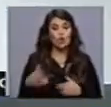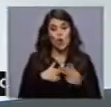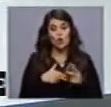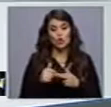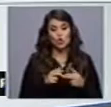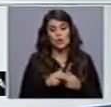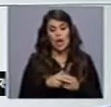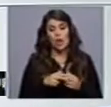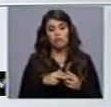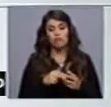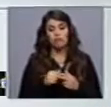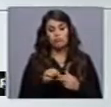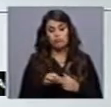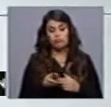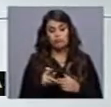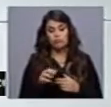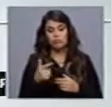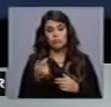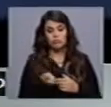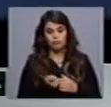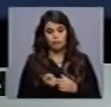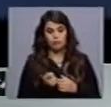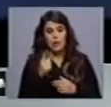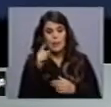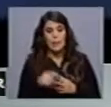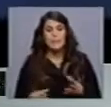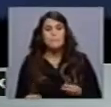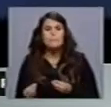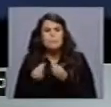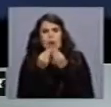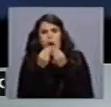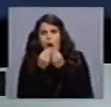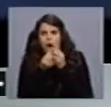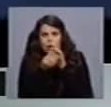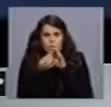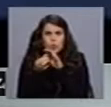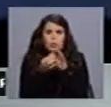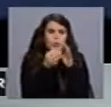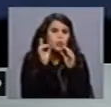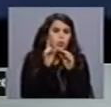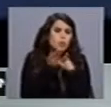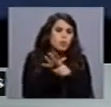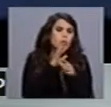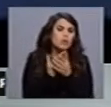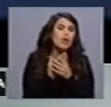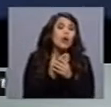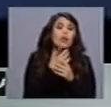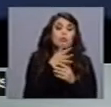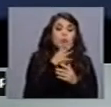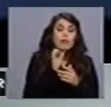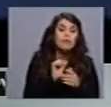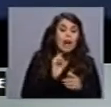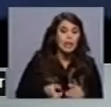civil em Marte, um poderoso e resistente aliado Qual é que é esta sugestão? Creio que